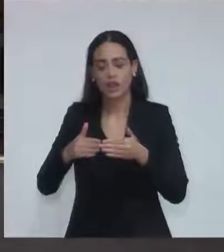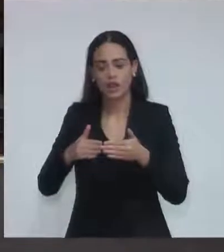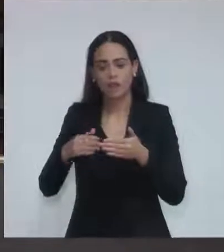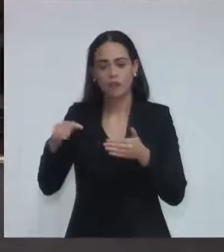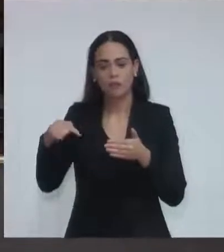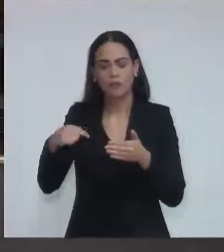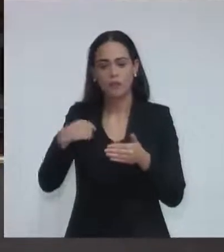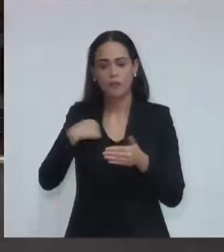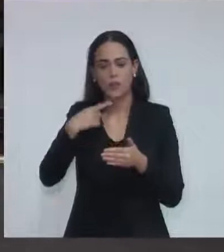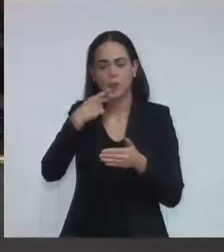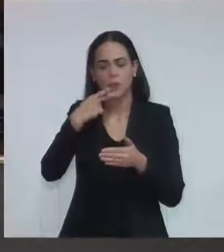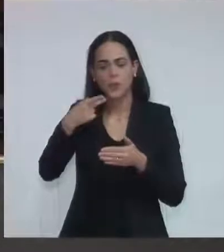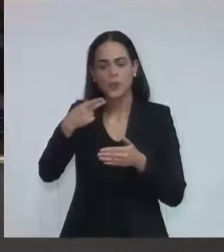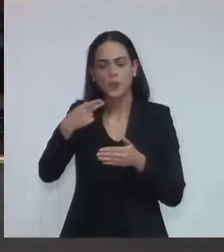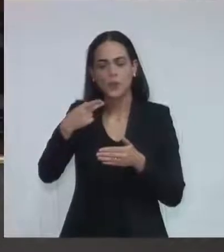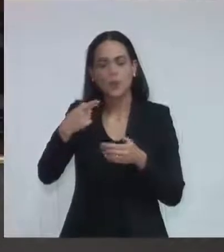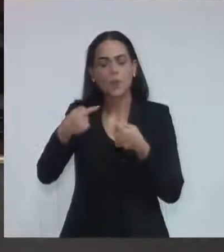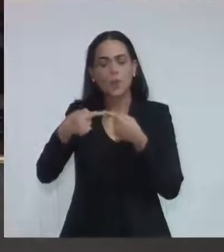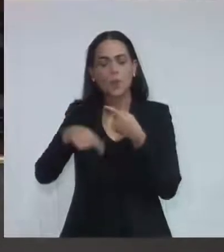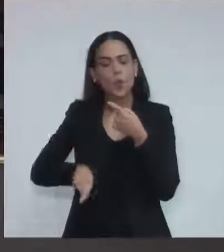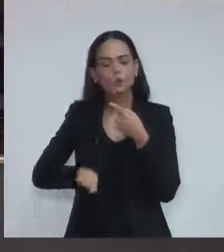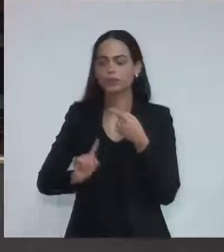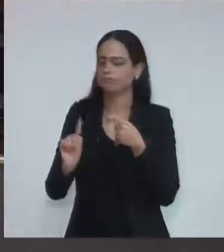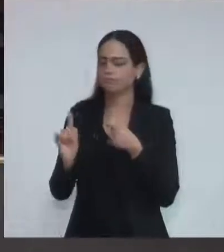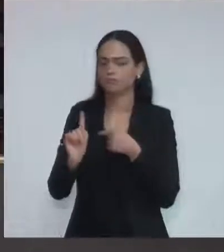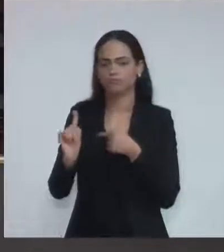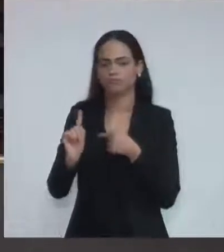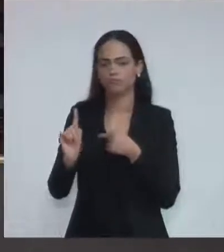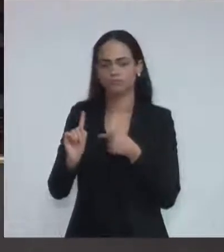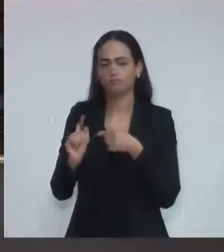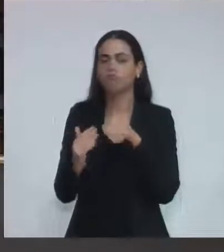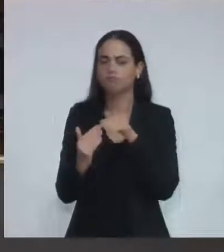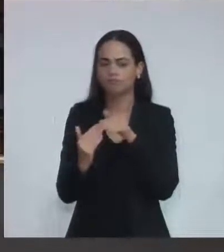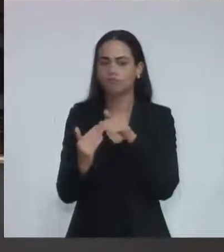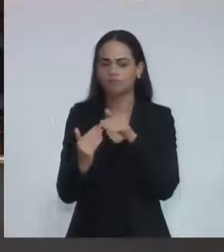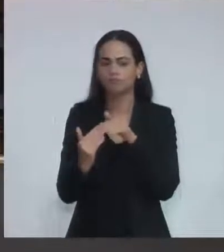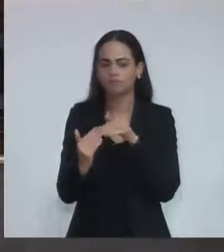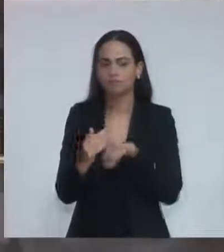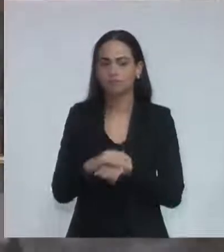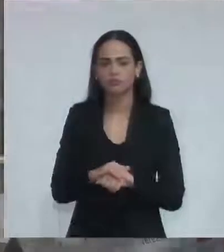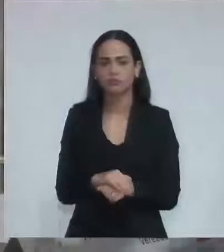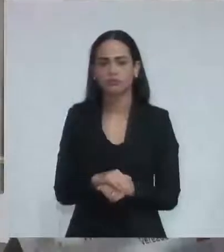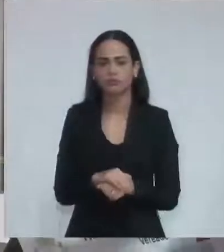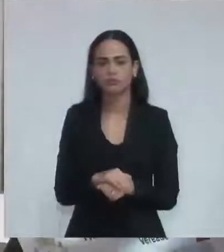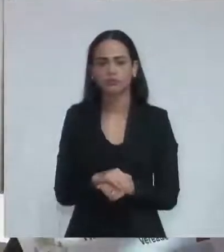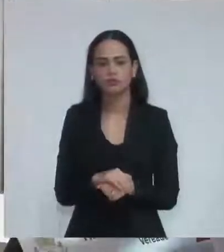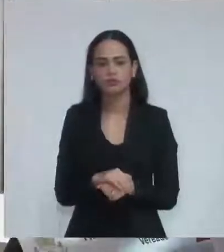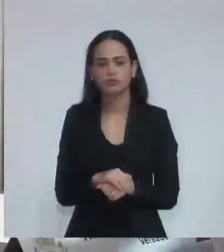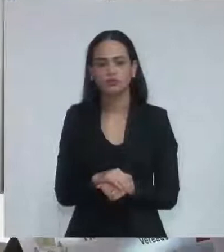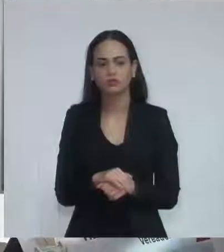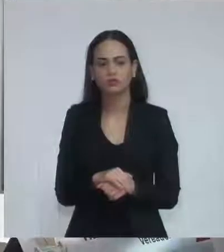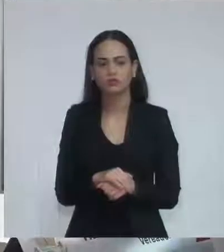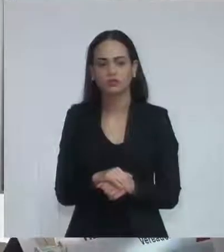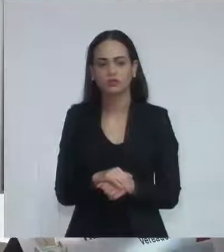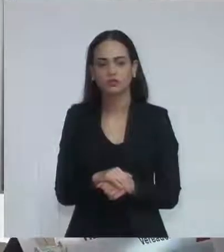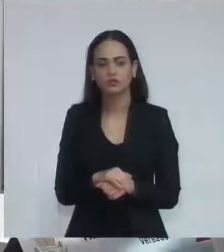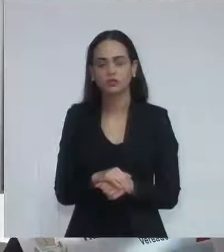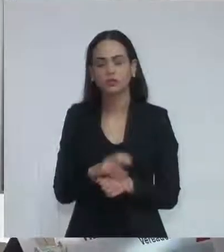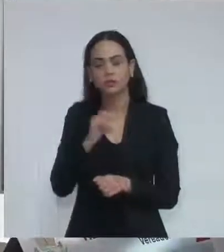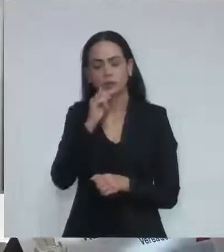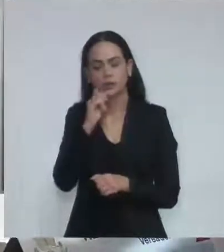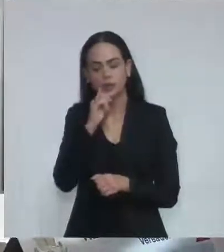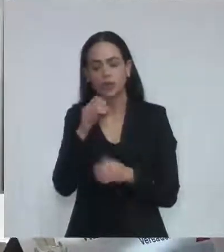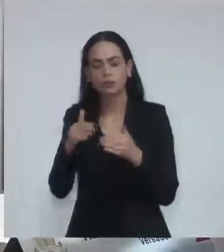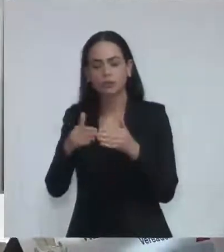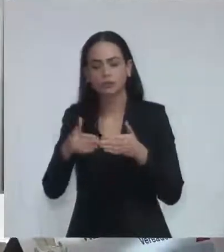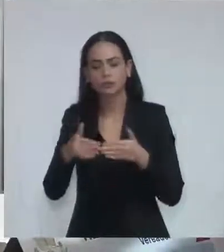claro. Segundo que de fato esse exemplo é perfeito, realmente fala aqui um caso específico, enviar notas fiscais, de repente,